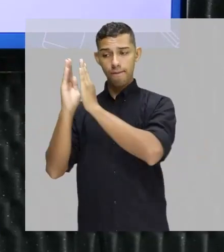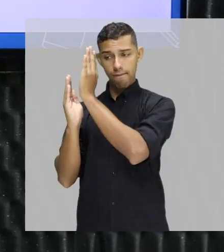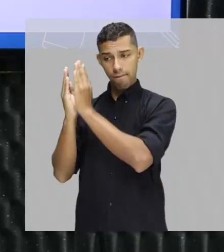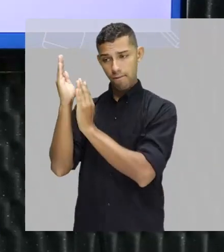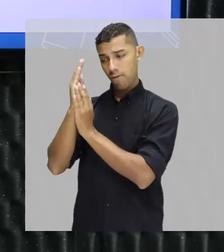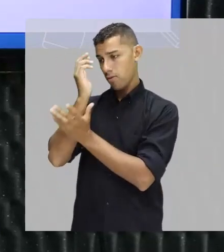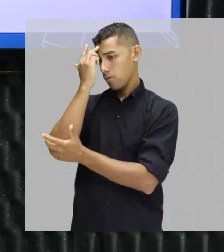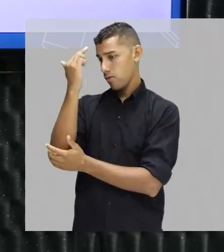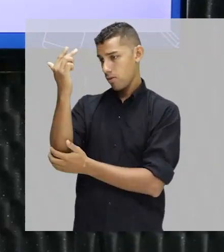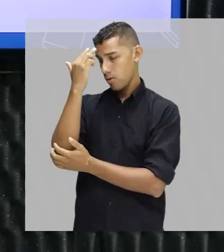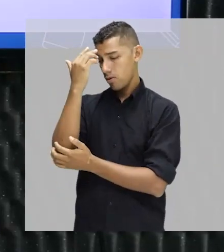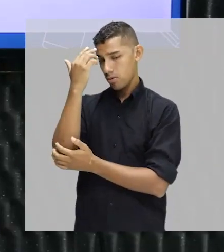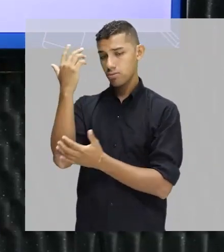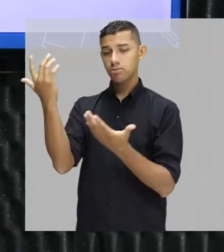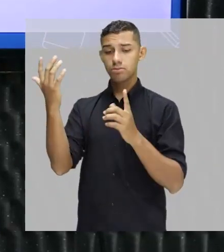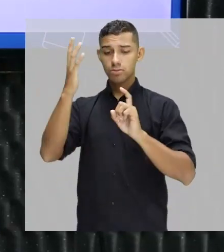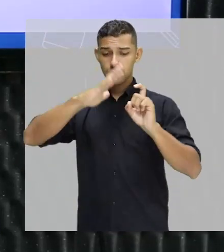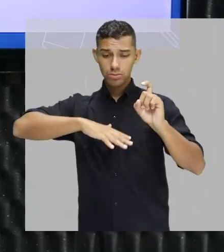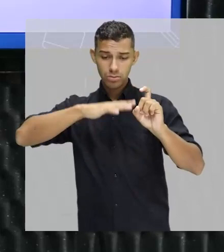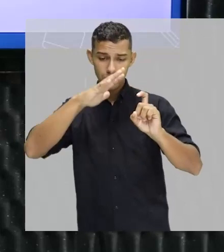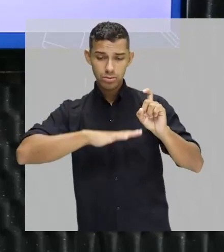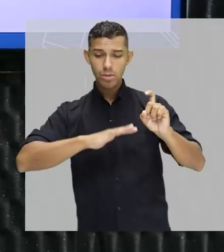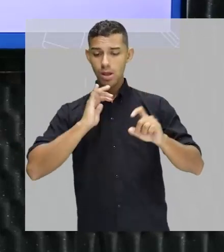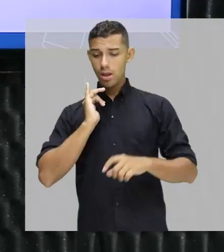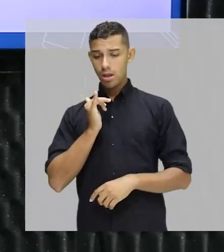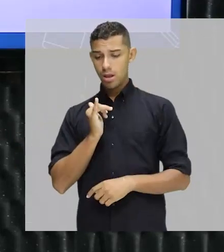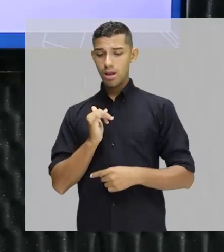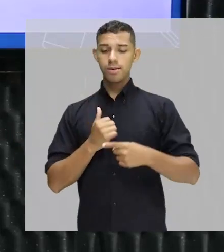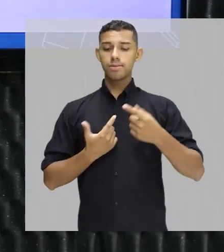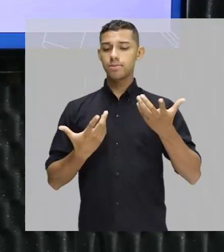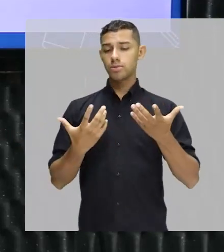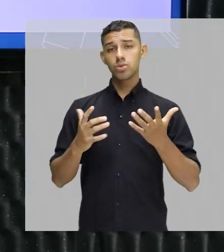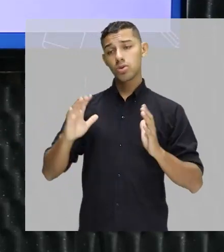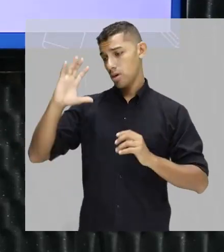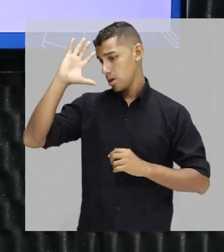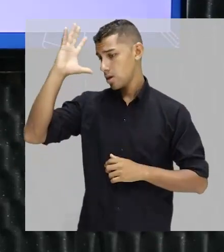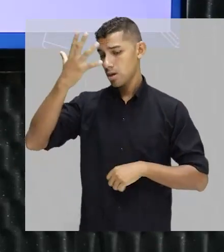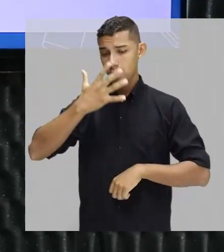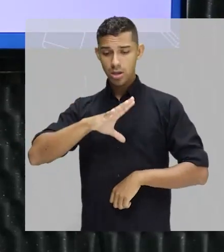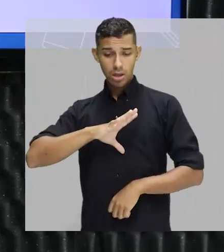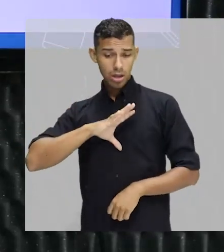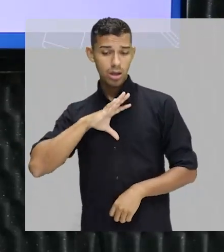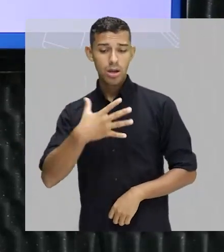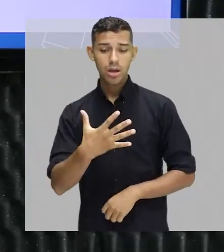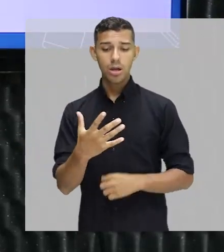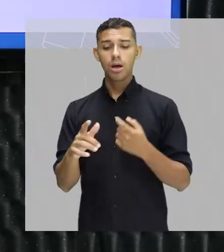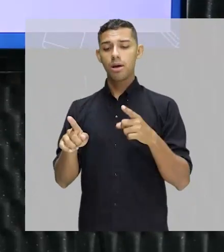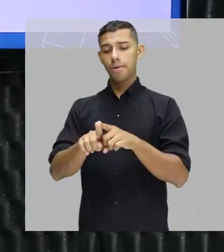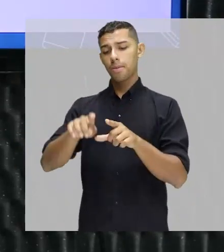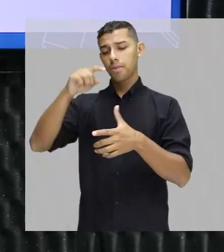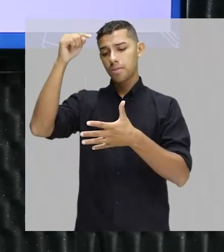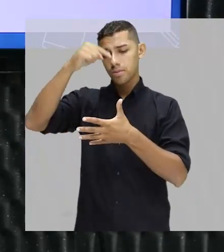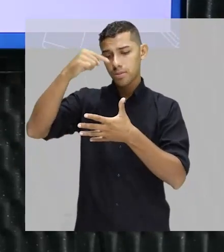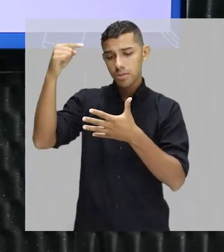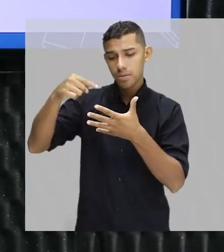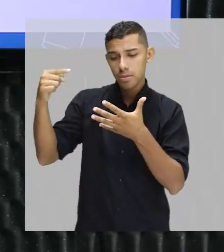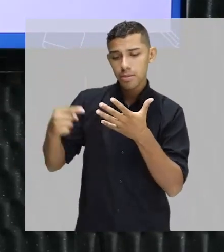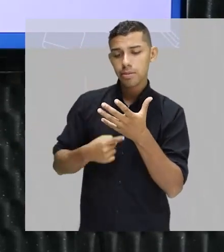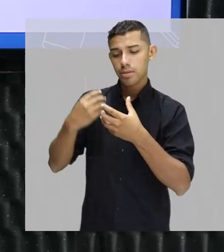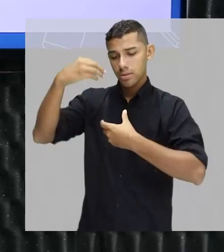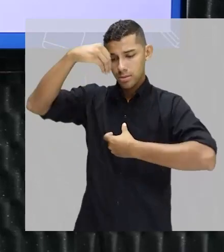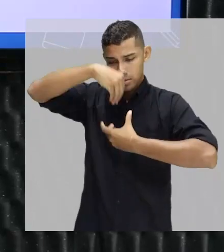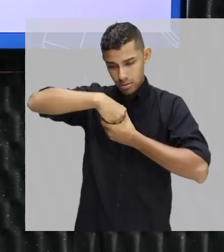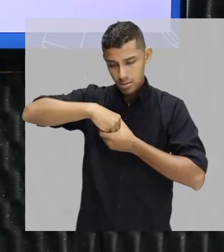nós vamos ter os contos, nós vamos ter as narrativas de aventura. Então, dentro de cada um, nós temos